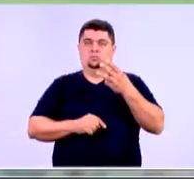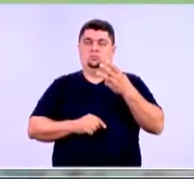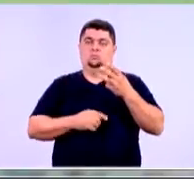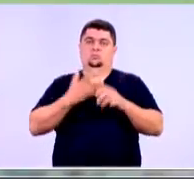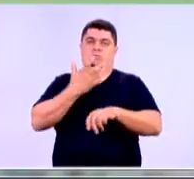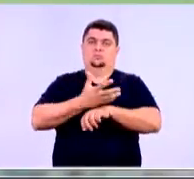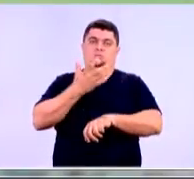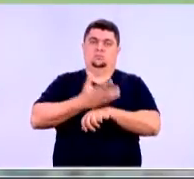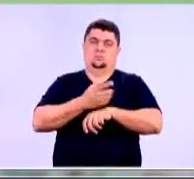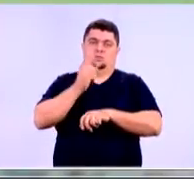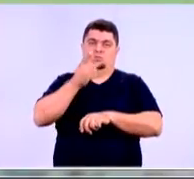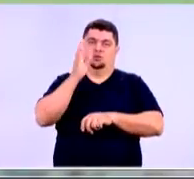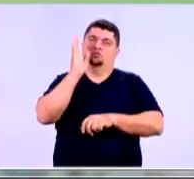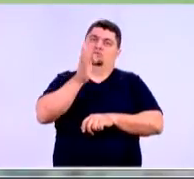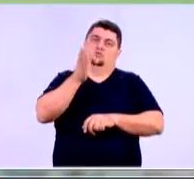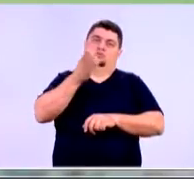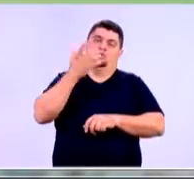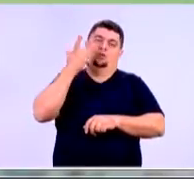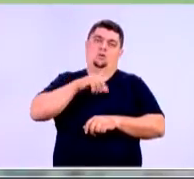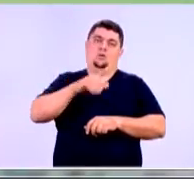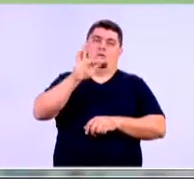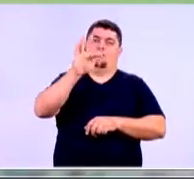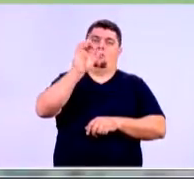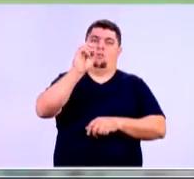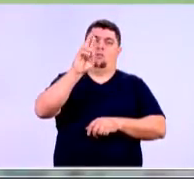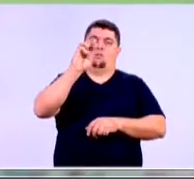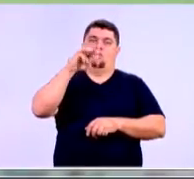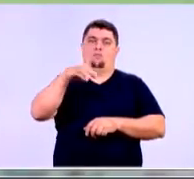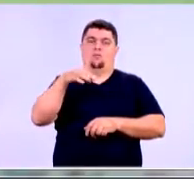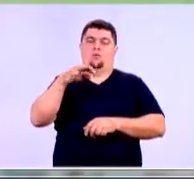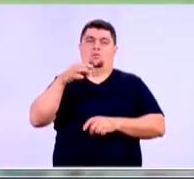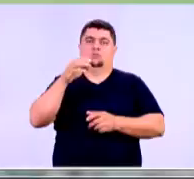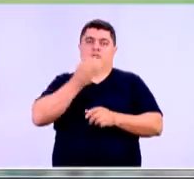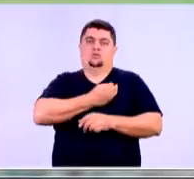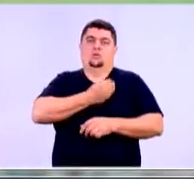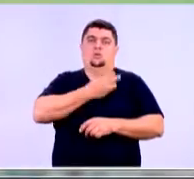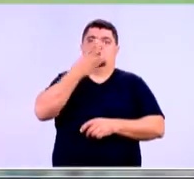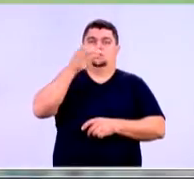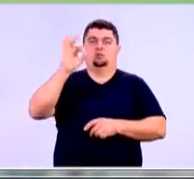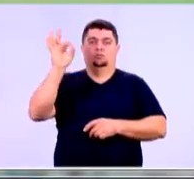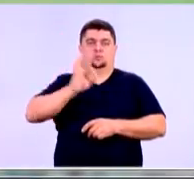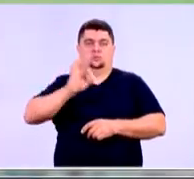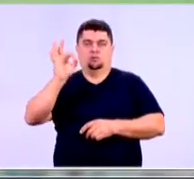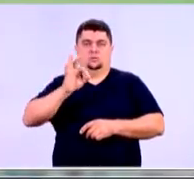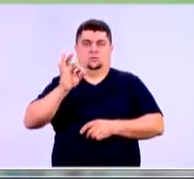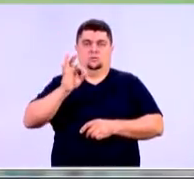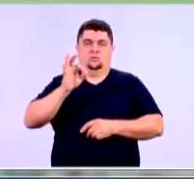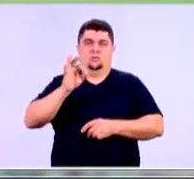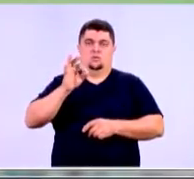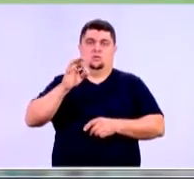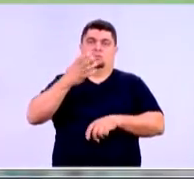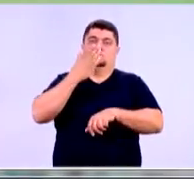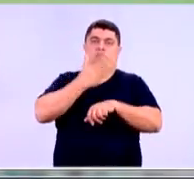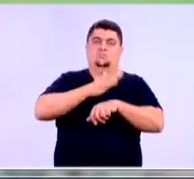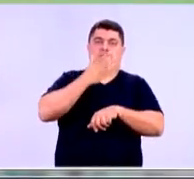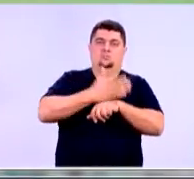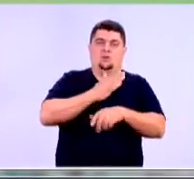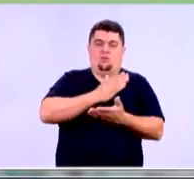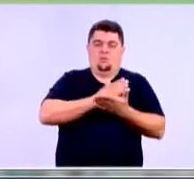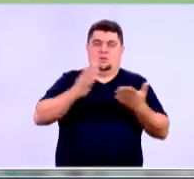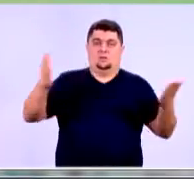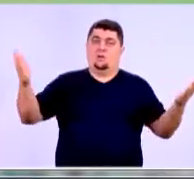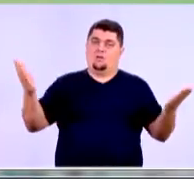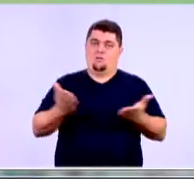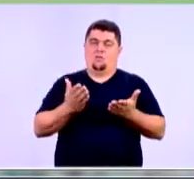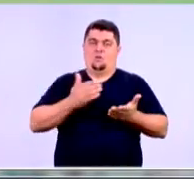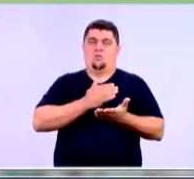disciplina. Uma já aconteceu, foi o fórum com o valor de 30%. A outra foi a tarefa, vai começar agora, a partir